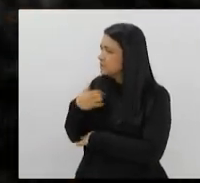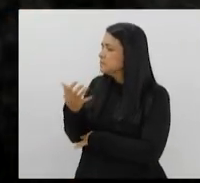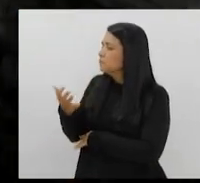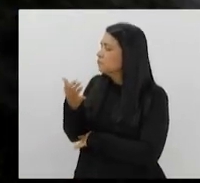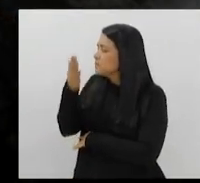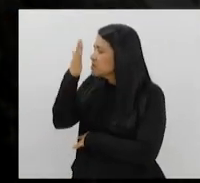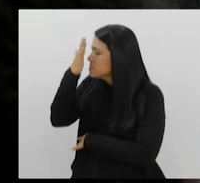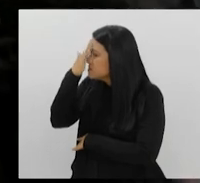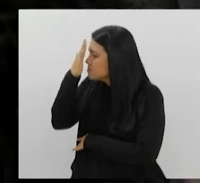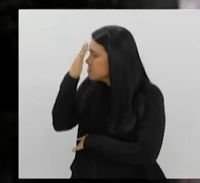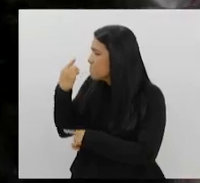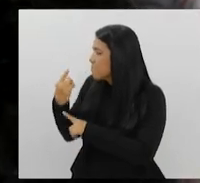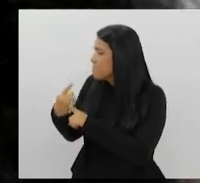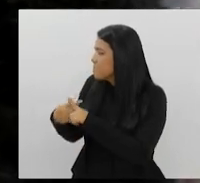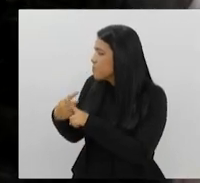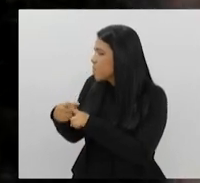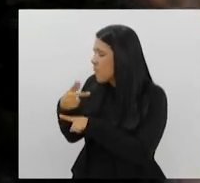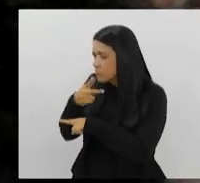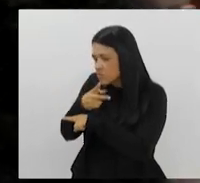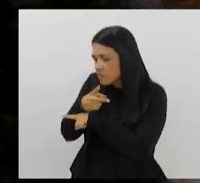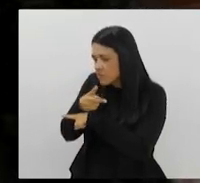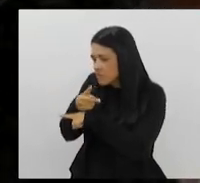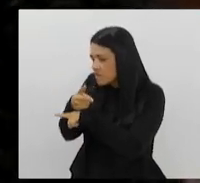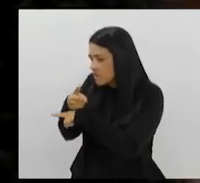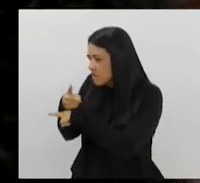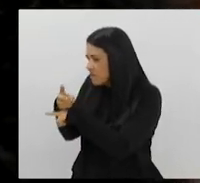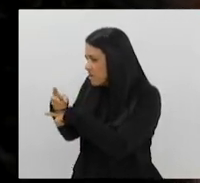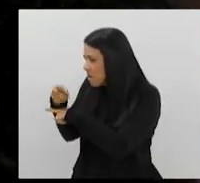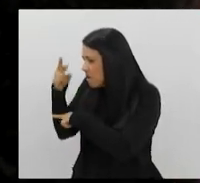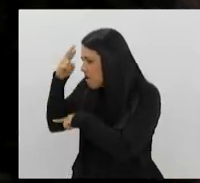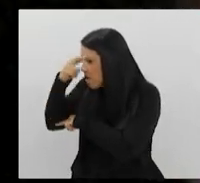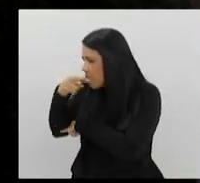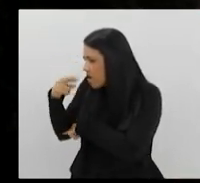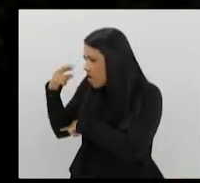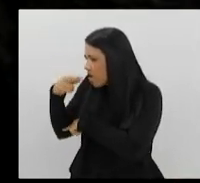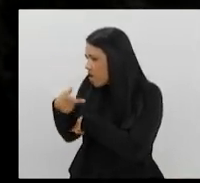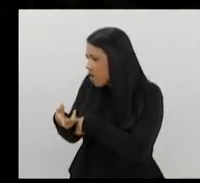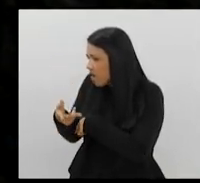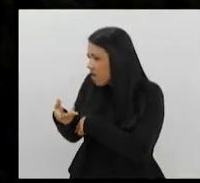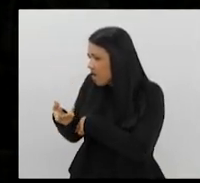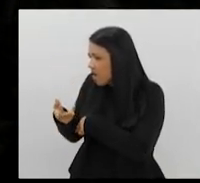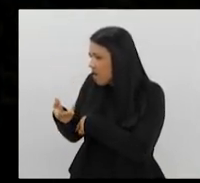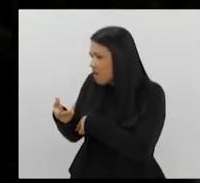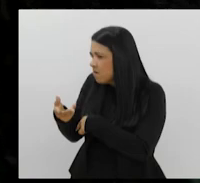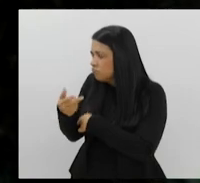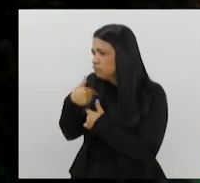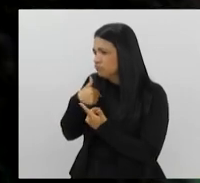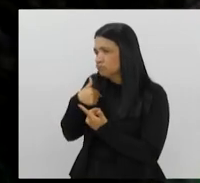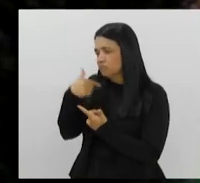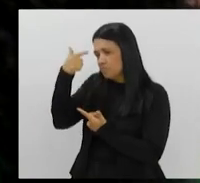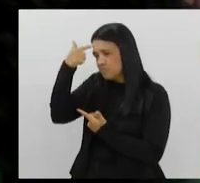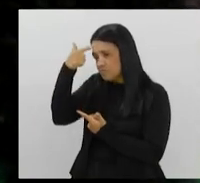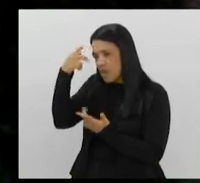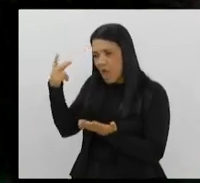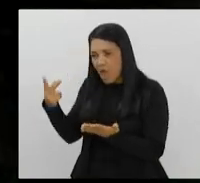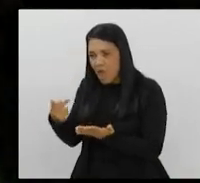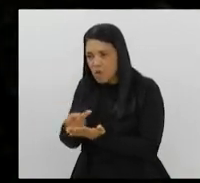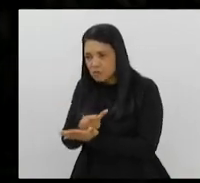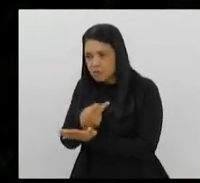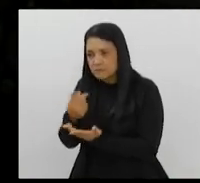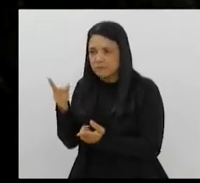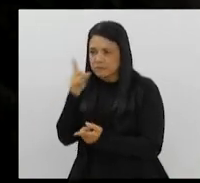saber realmente por que desse tipo de fiscalização, né, partindo da premissa que ocorre muita